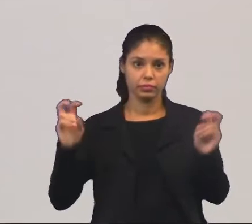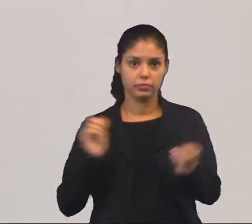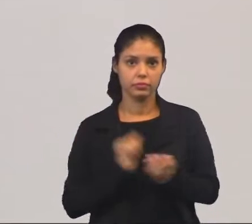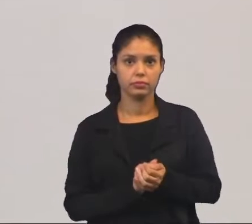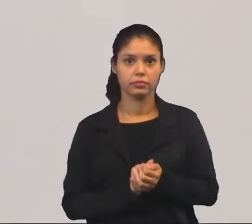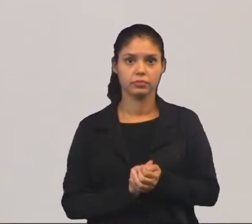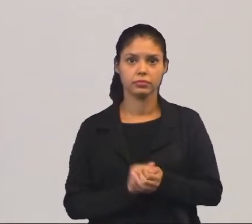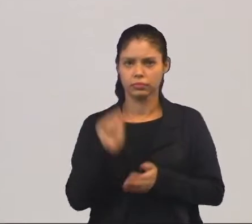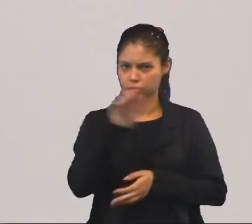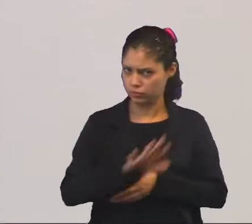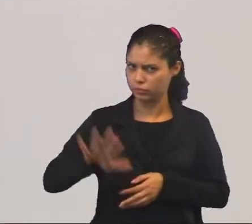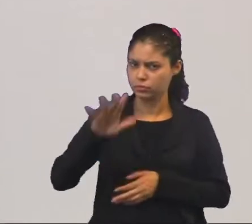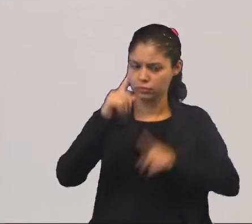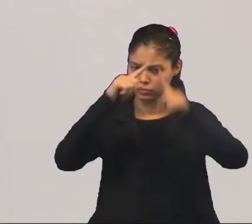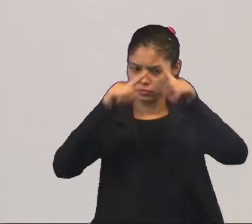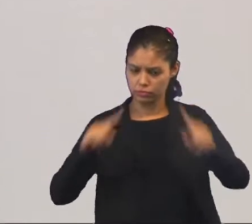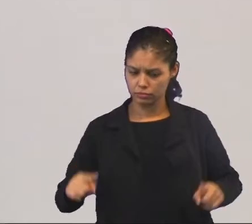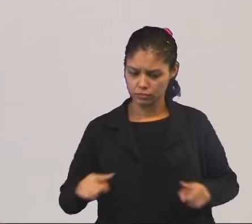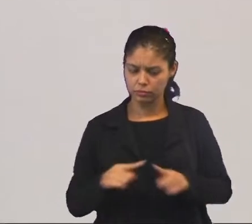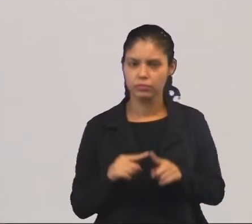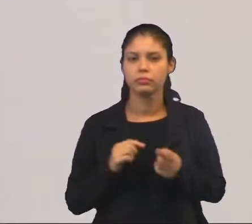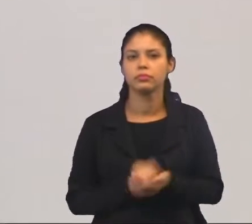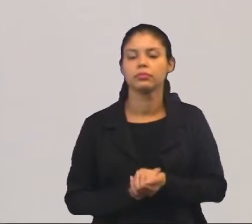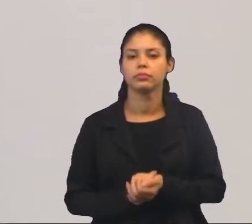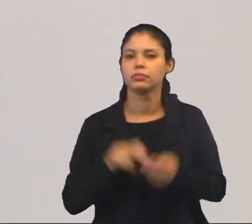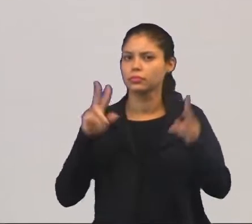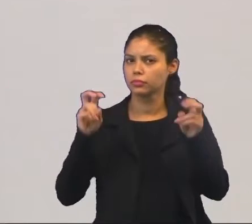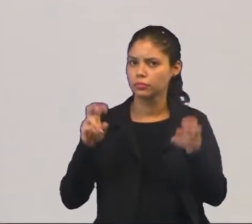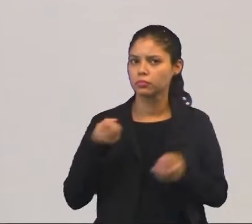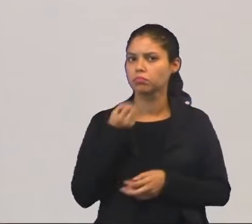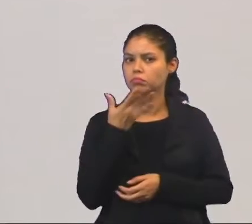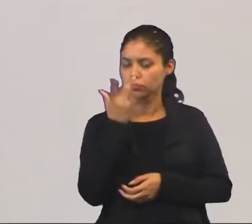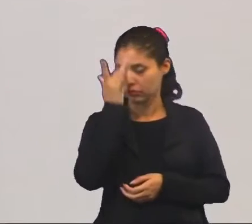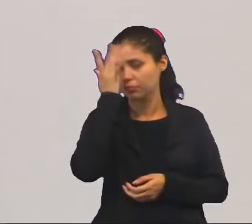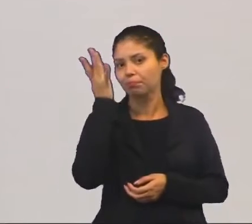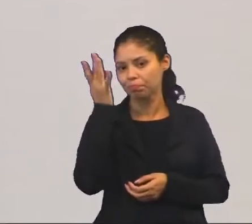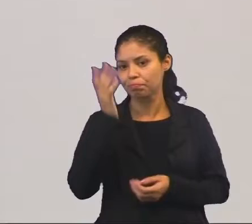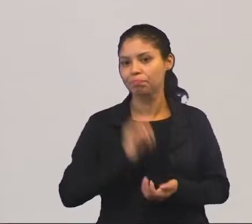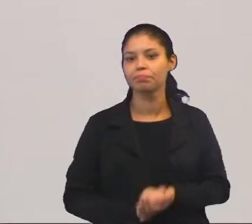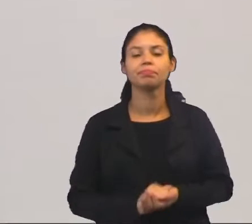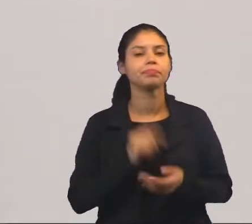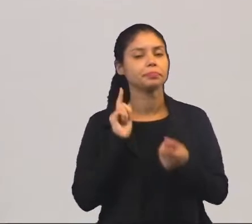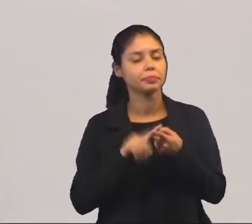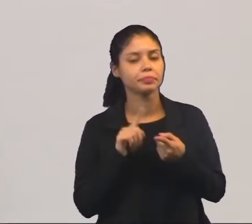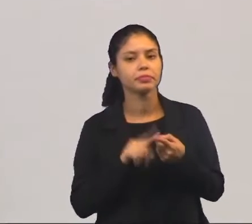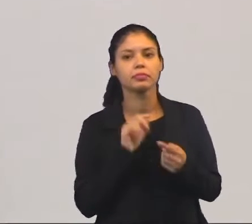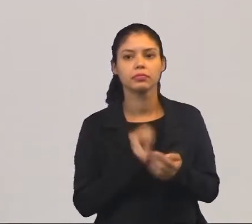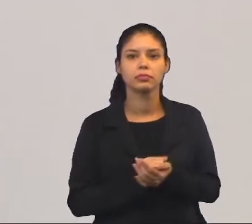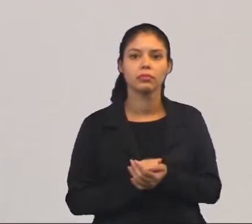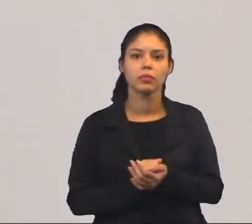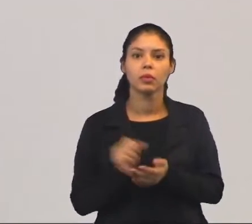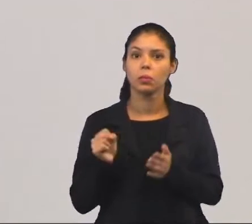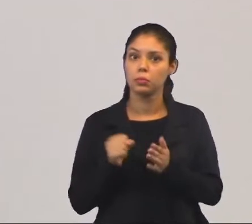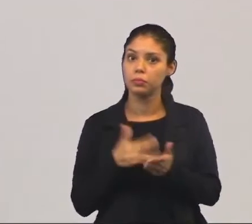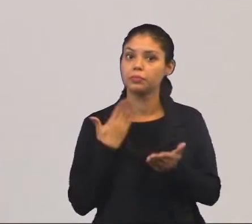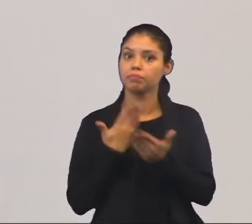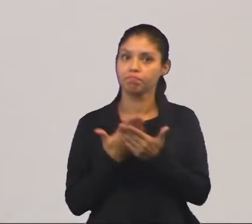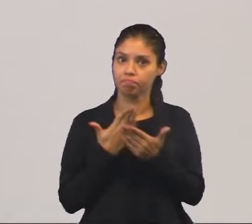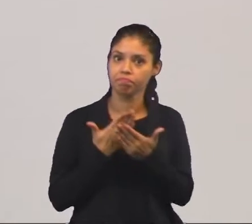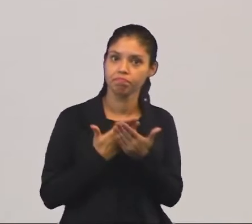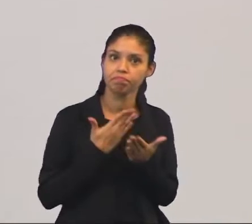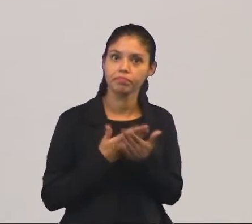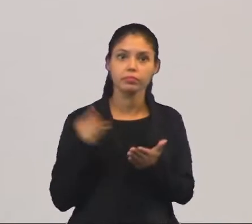área de um triângulo. Pessoal, é um assunto bom e fácil. Por quê? Ele é um assunto muito